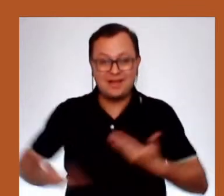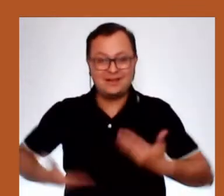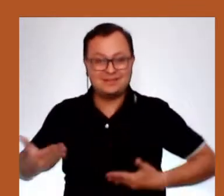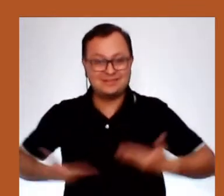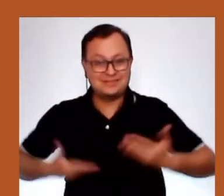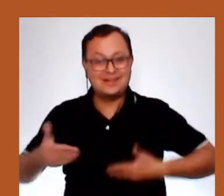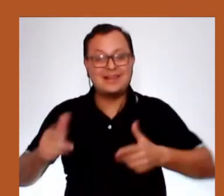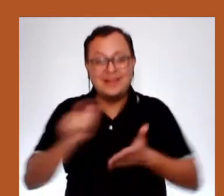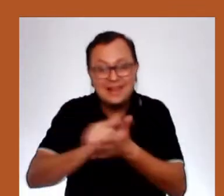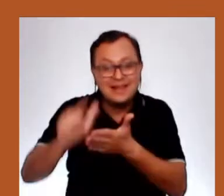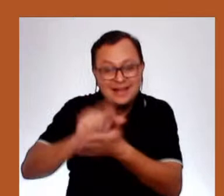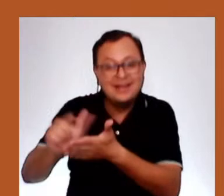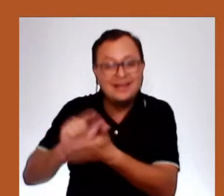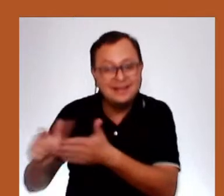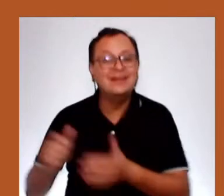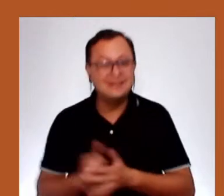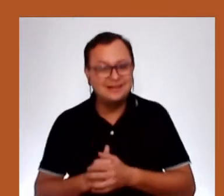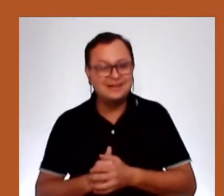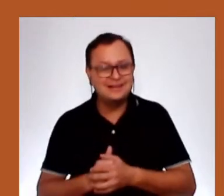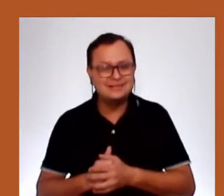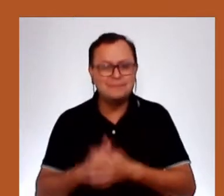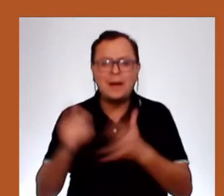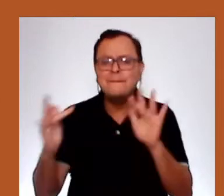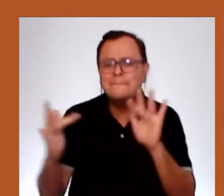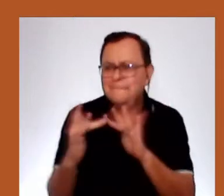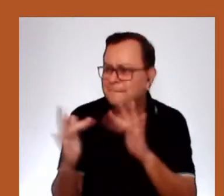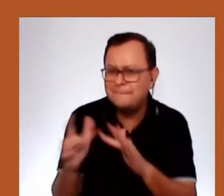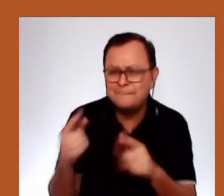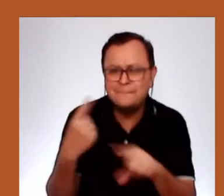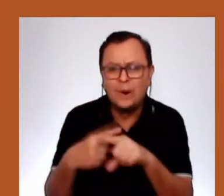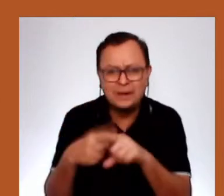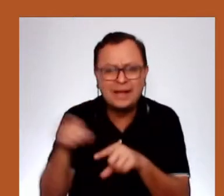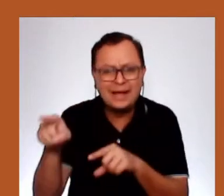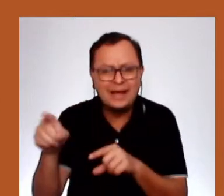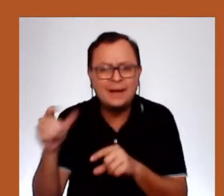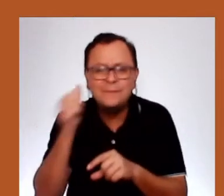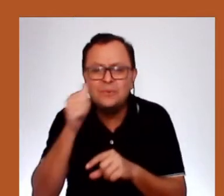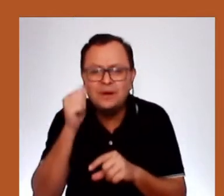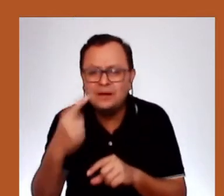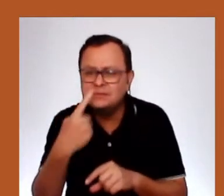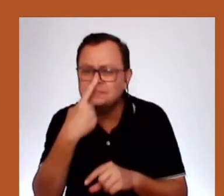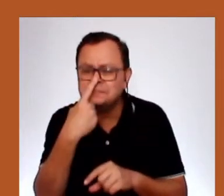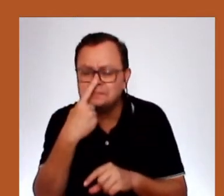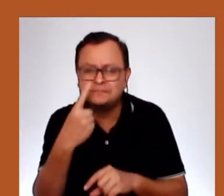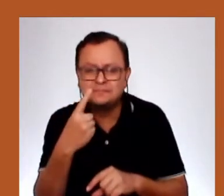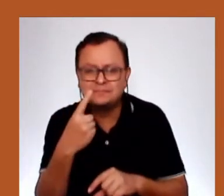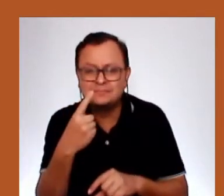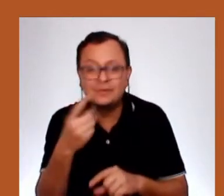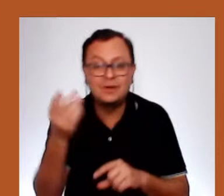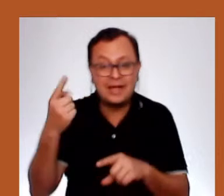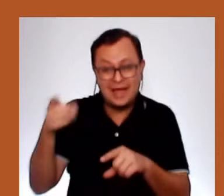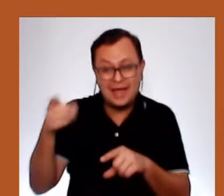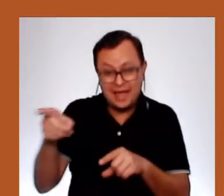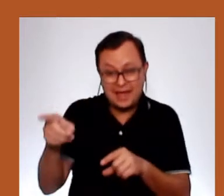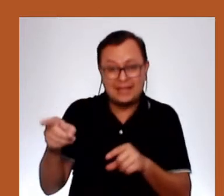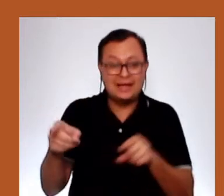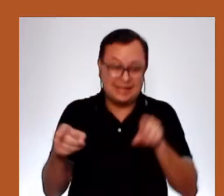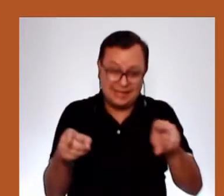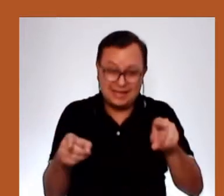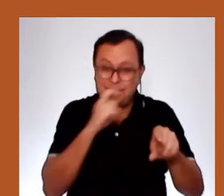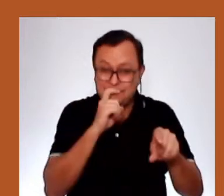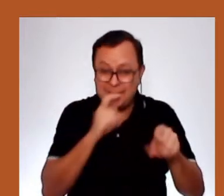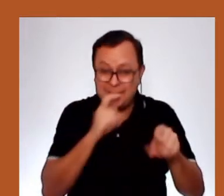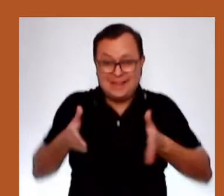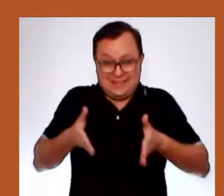mesma cidadezinha alagoana que ele, de Tanque d'Arca, que é uma cidade que hoje tem 6 mil habitantes. Meu pai nasceu em